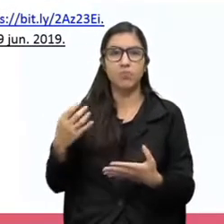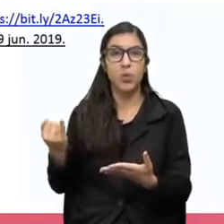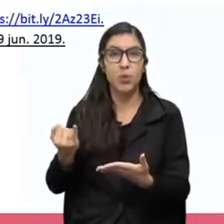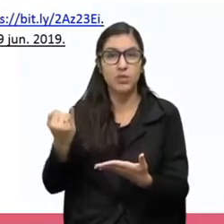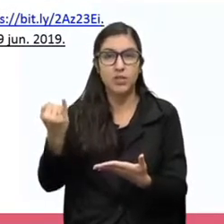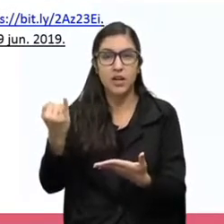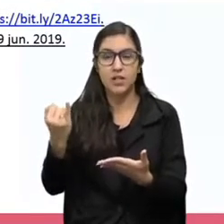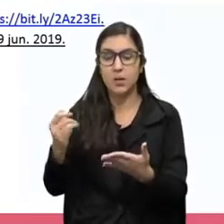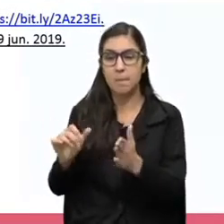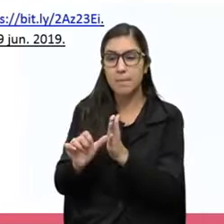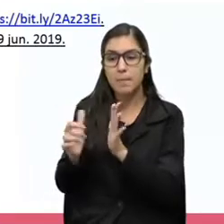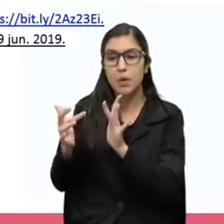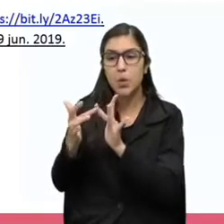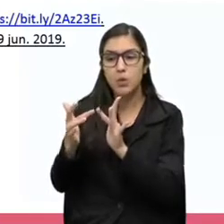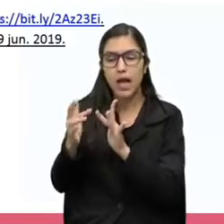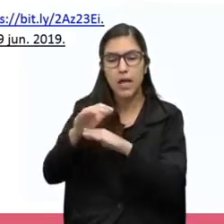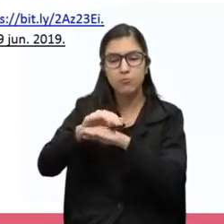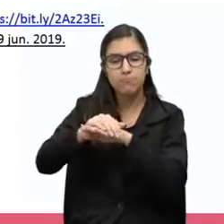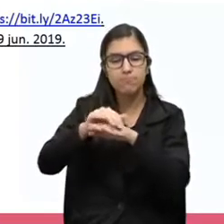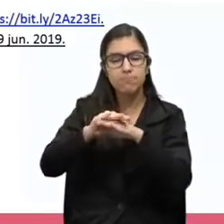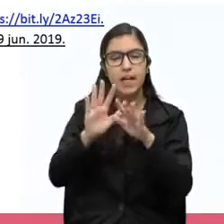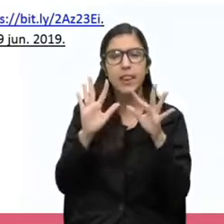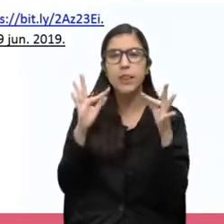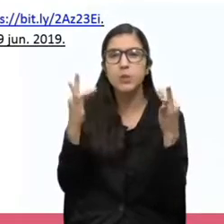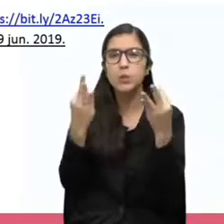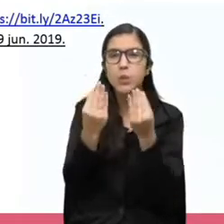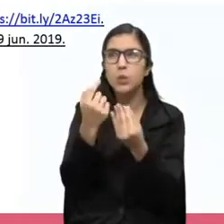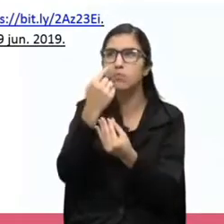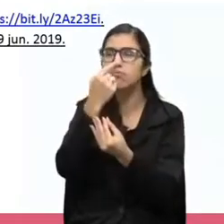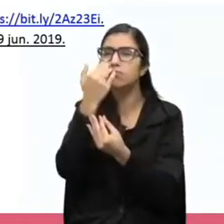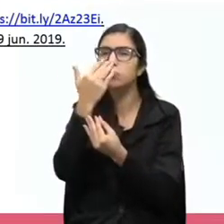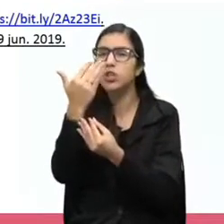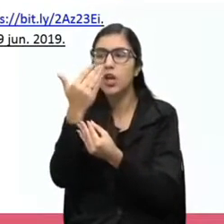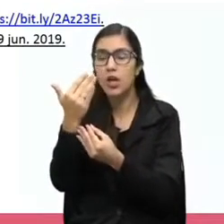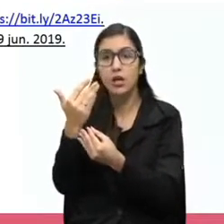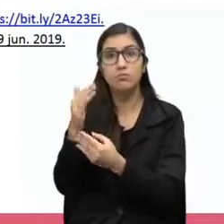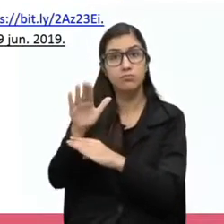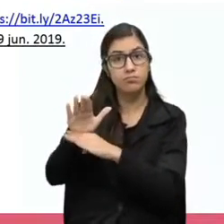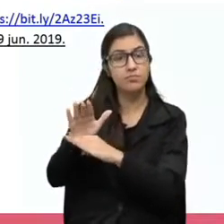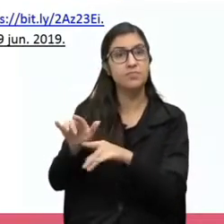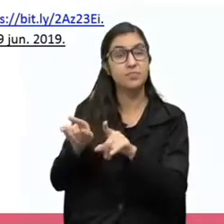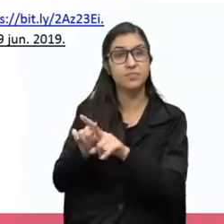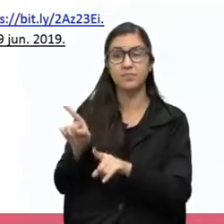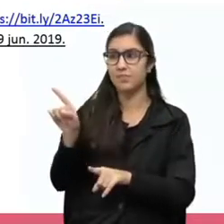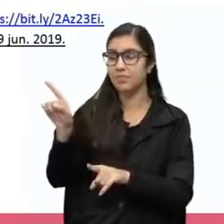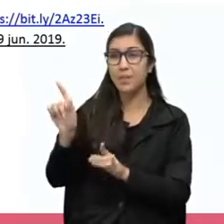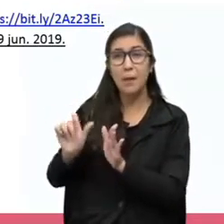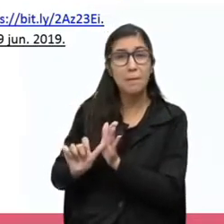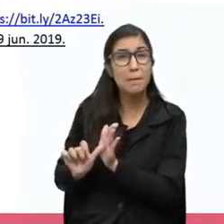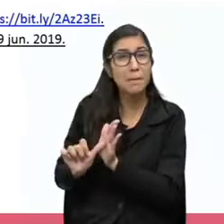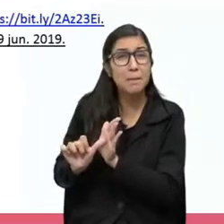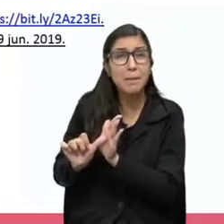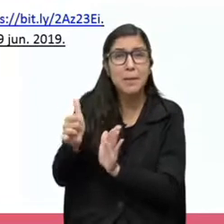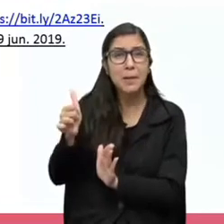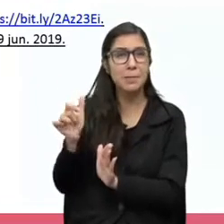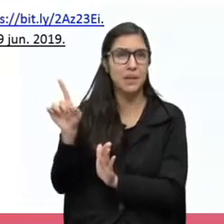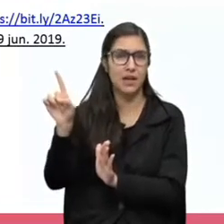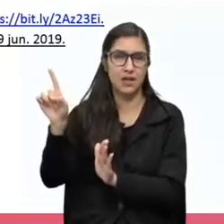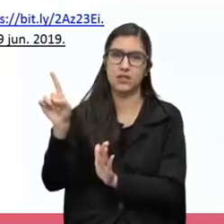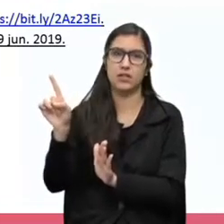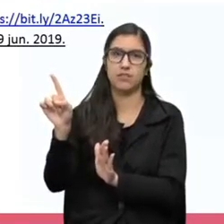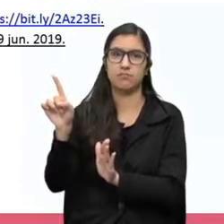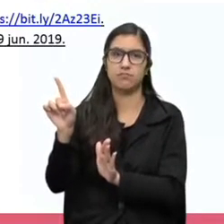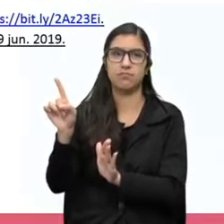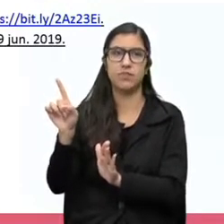de primeiro contato com texturas, com cheiros. E ele menciona, a nutrição é a primeira fase da